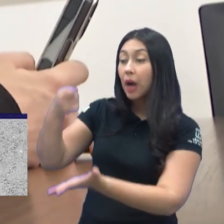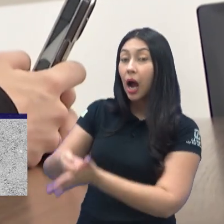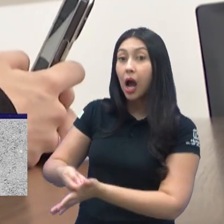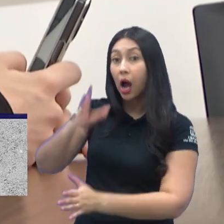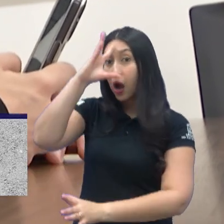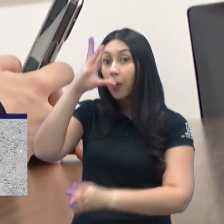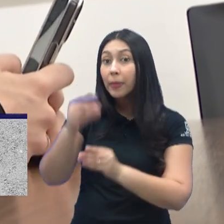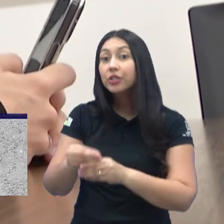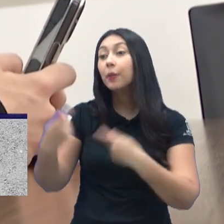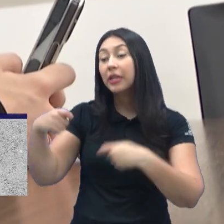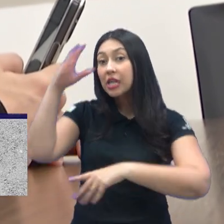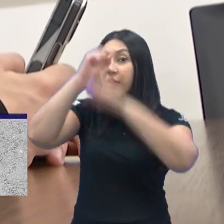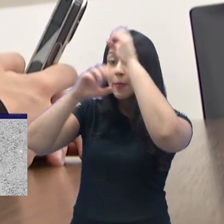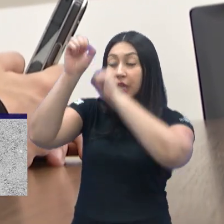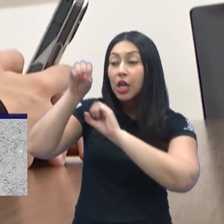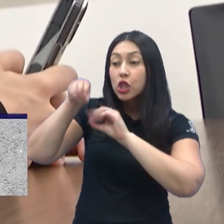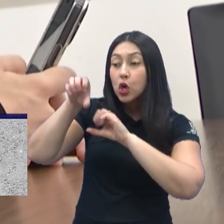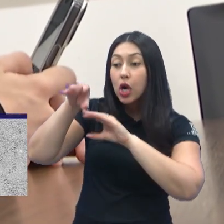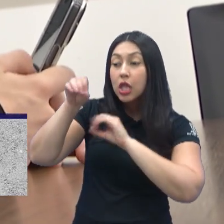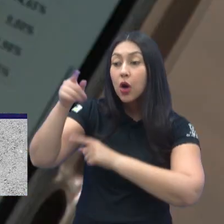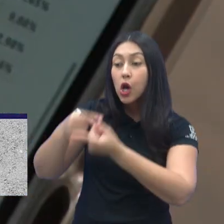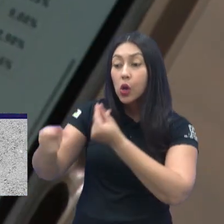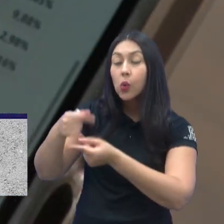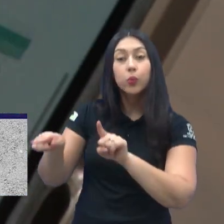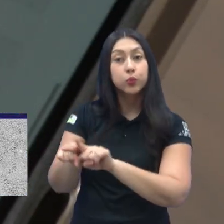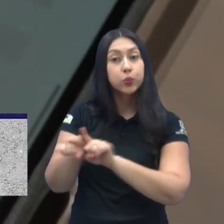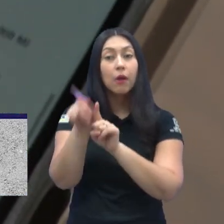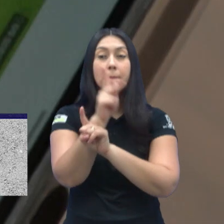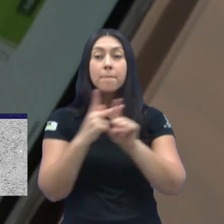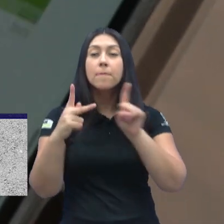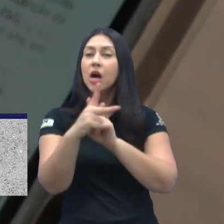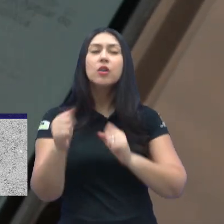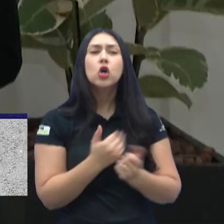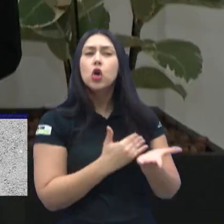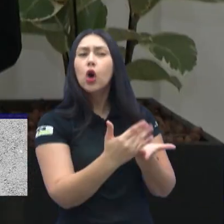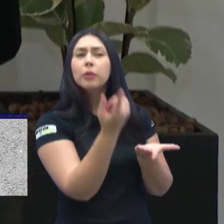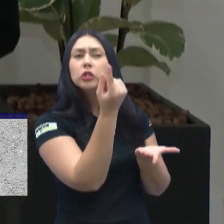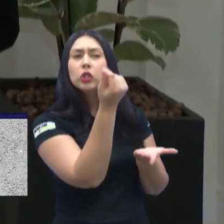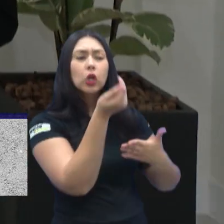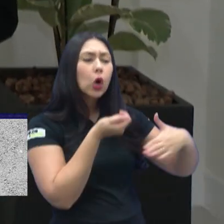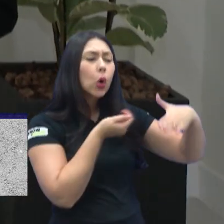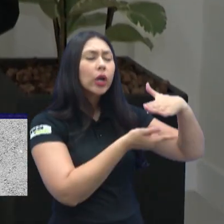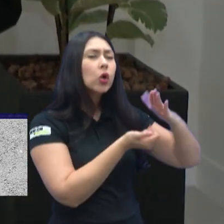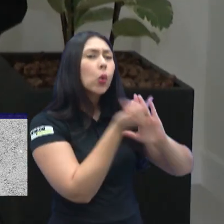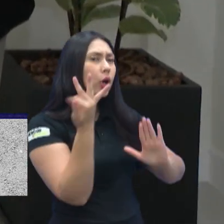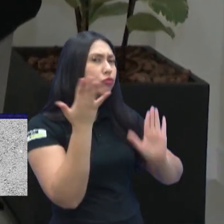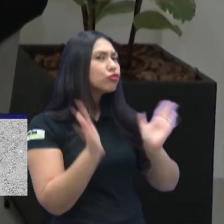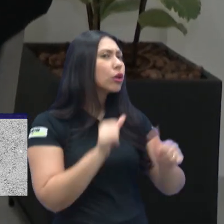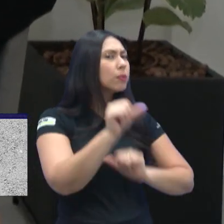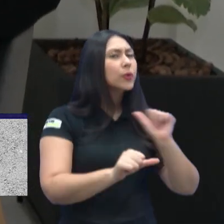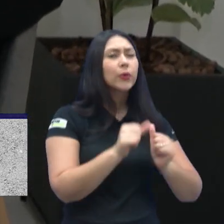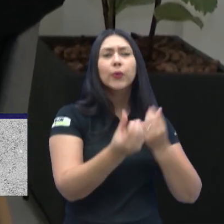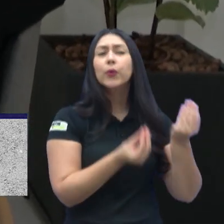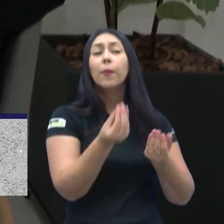educação financeira e também sobre a previdência, Com quanto você começou investindo? Hoje já mudou? Como é que é a sua rotina assim, em